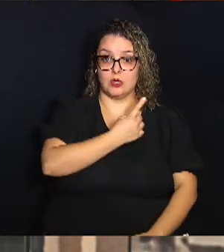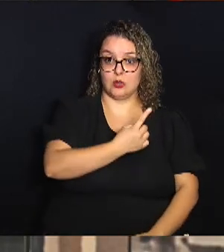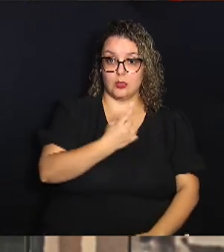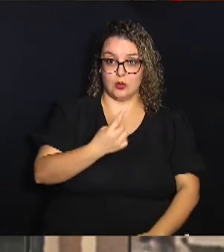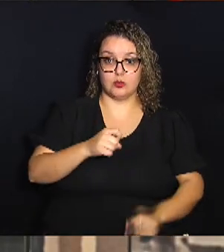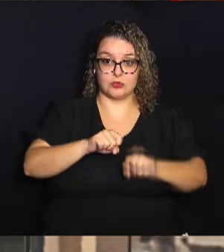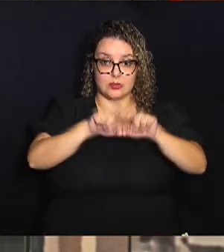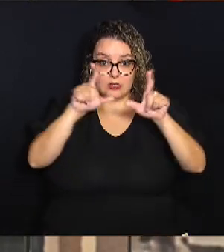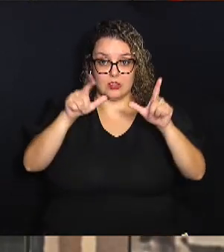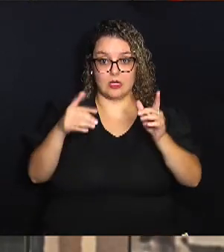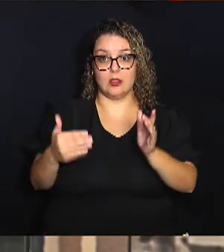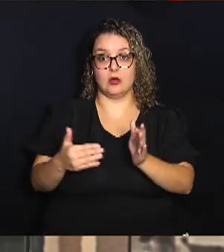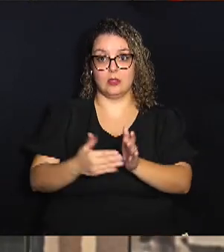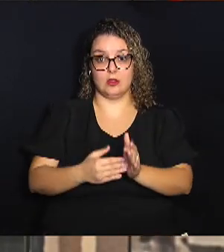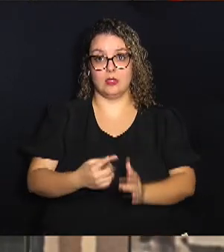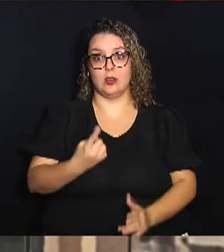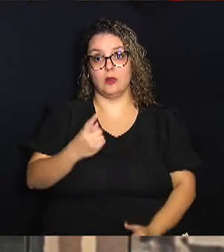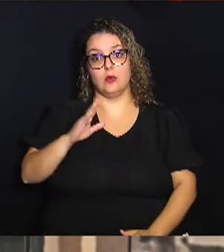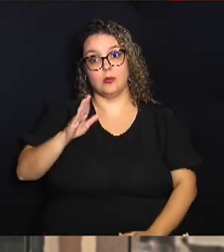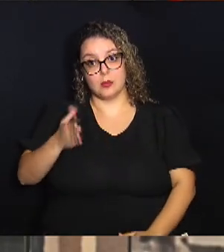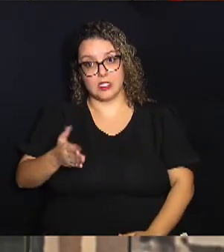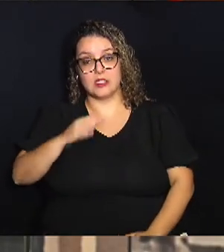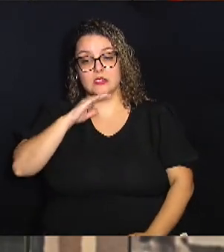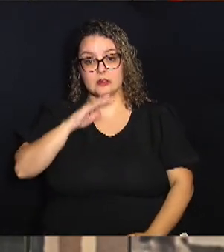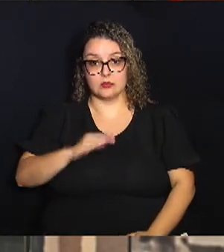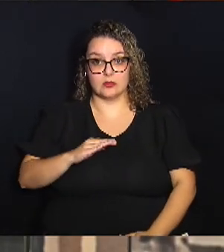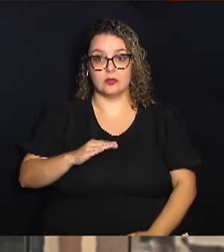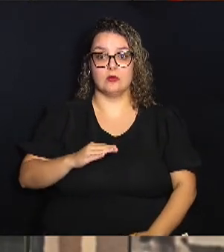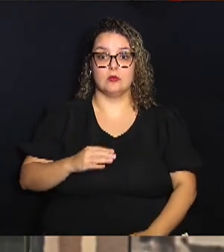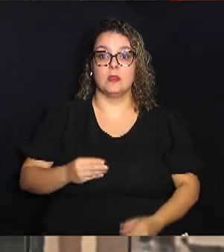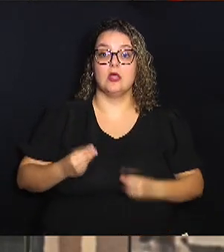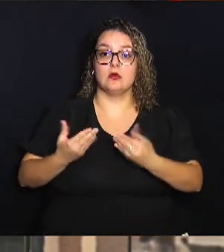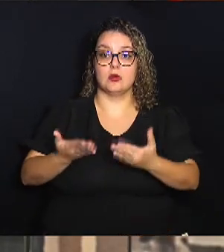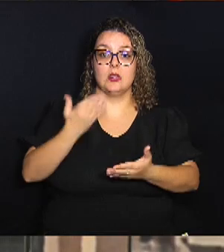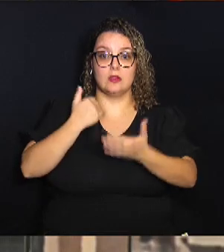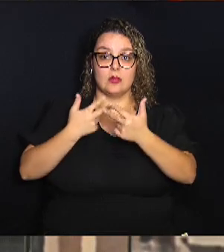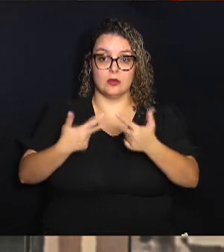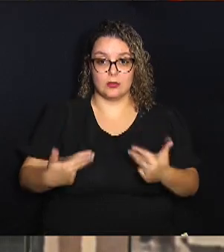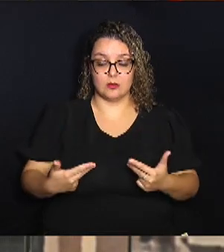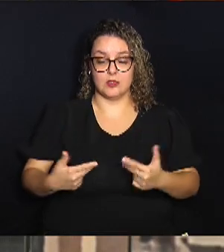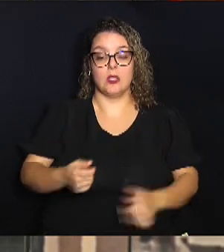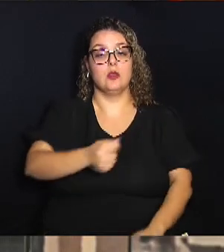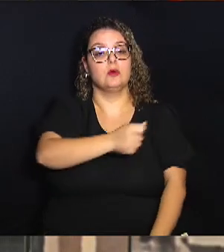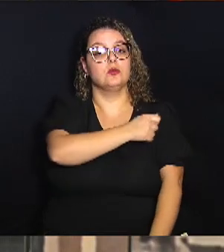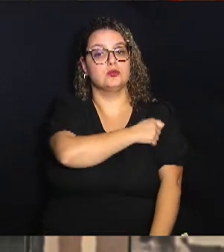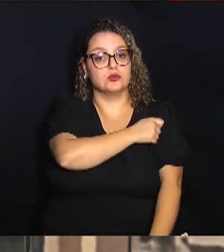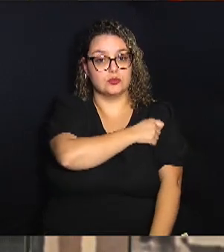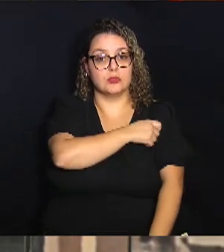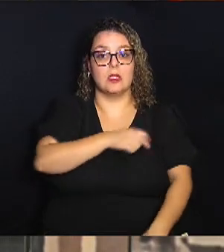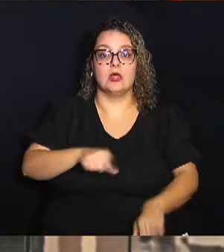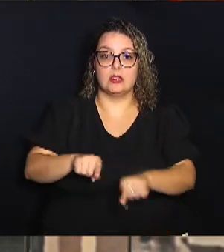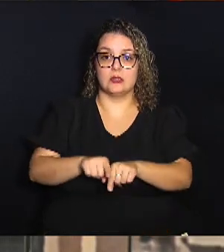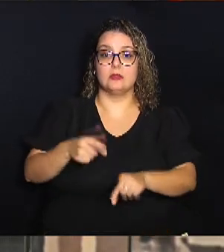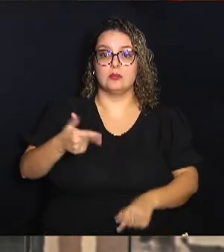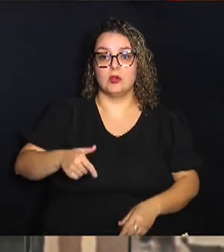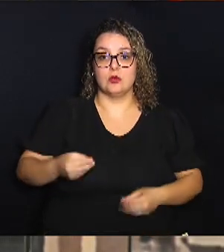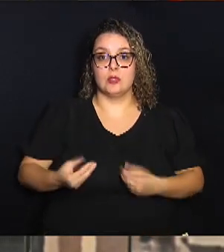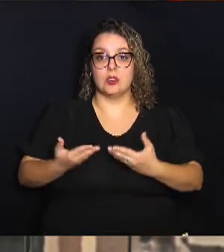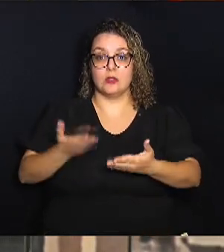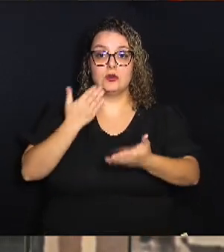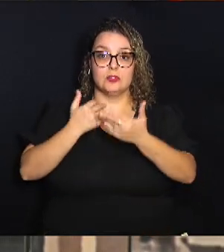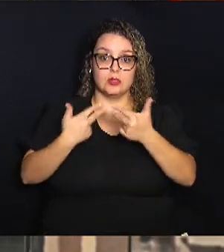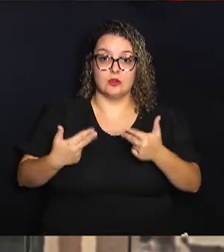manhã até 1h30 da tarde para oferecer as refeições aos alunos e manter a oferta de